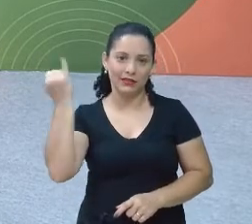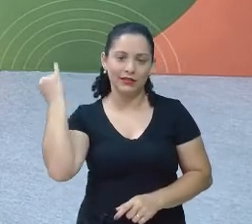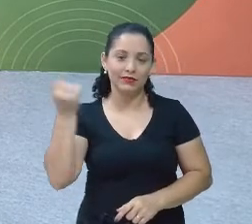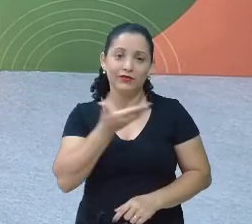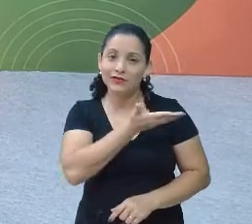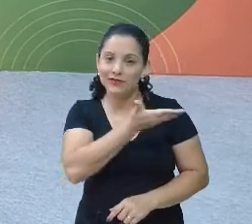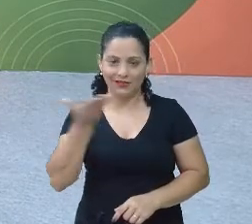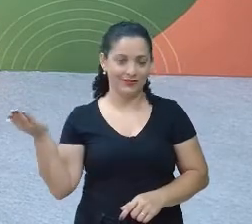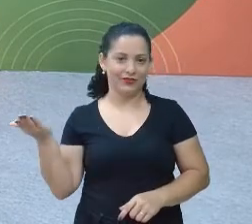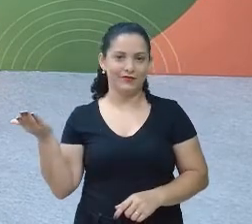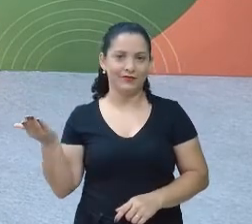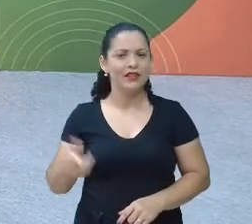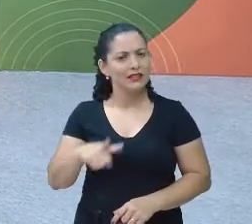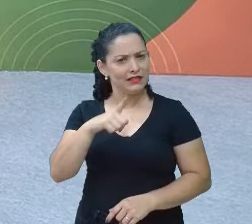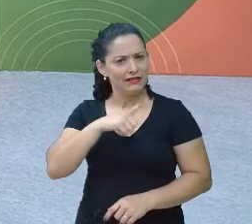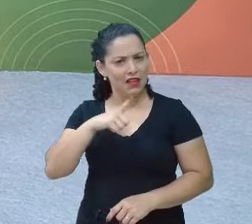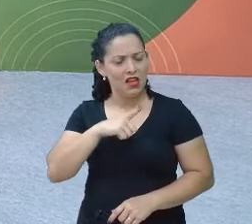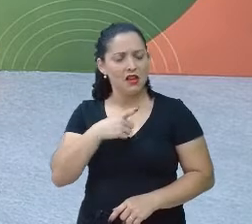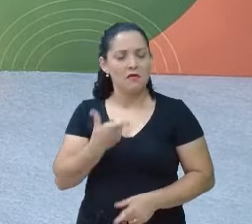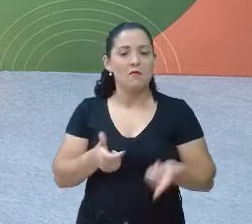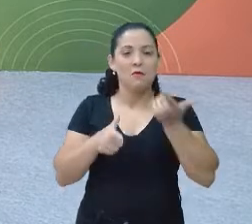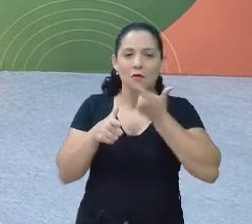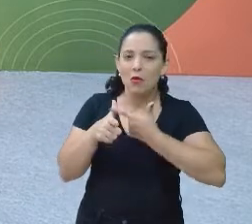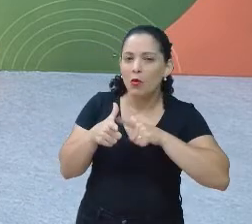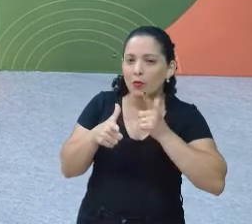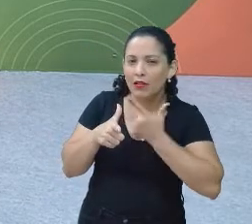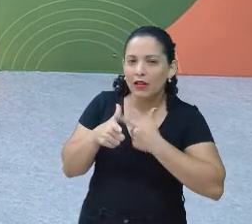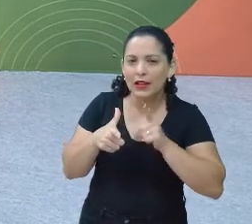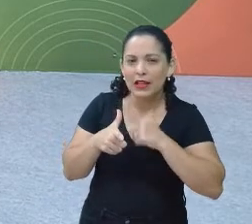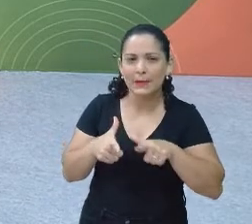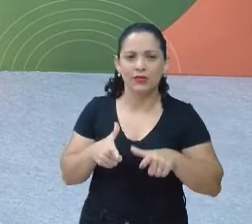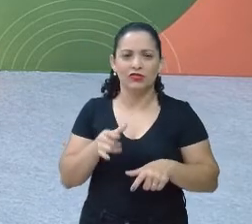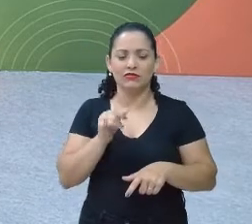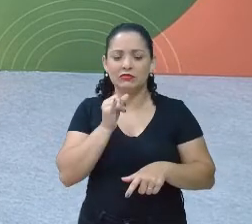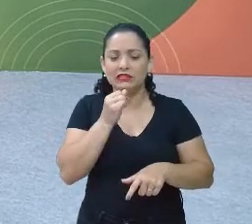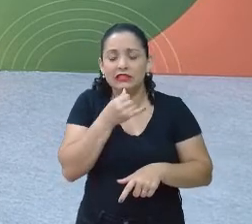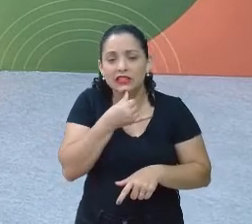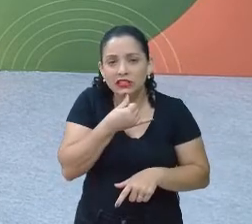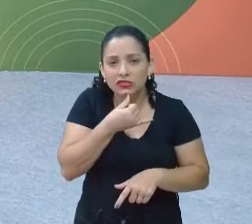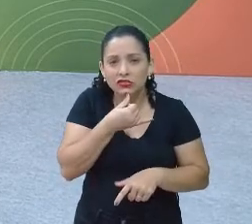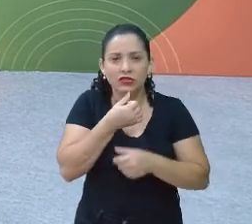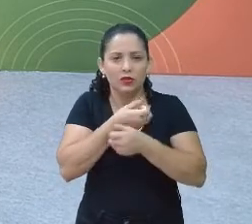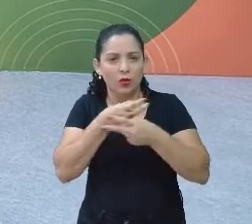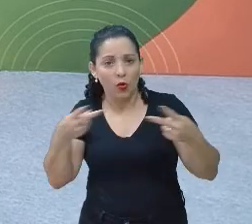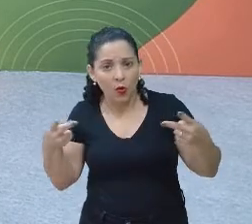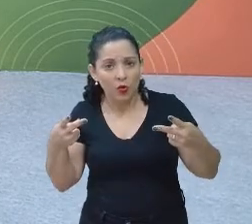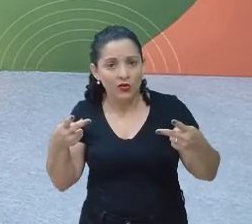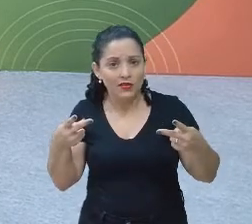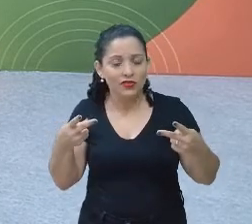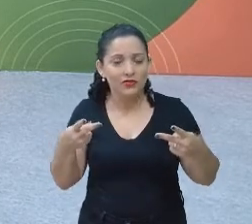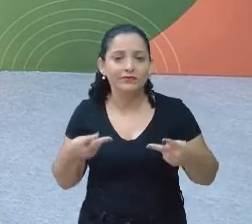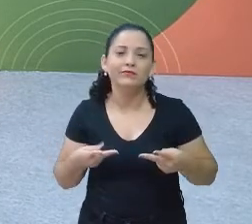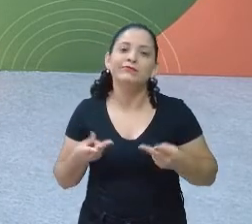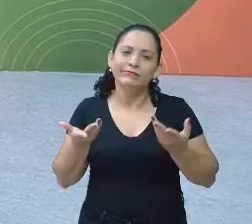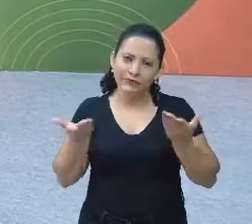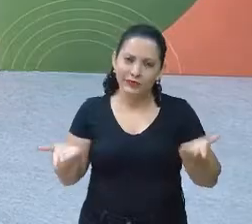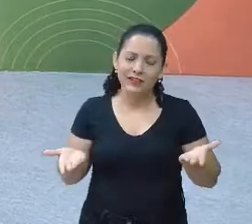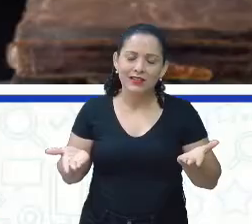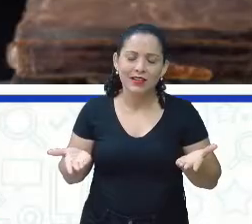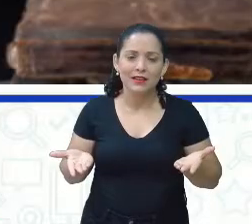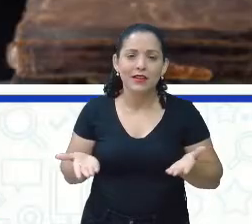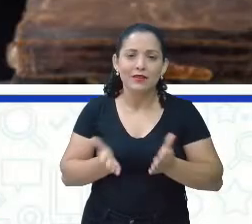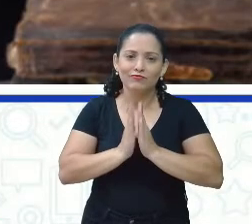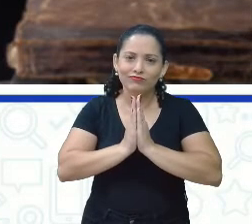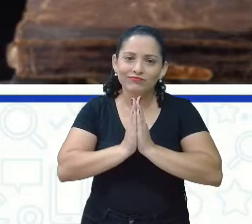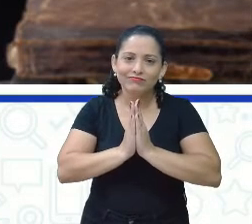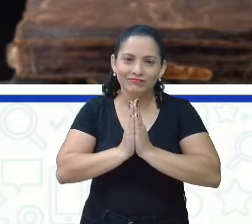favor, se você está passando por uma maré de tristeza, repense os seus atos. Veja o que é que Shakespeare disse aqui. Você acha